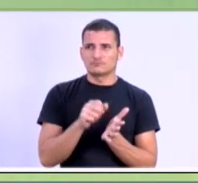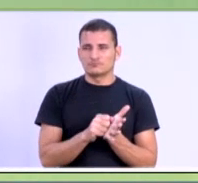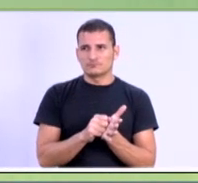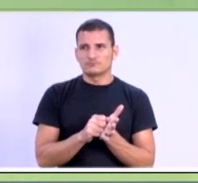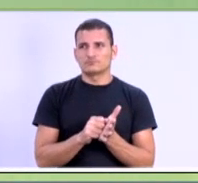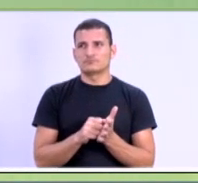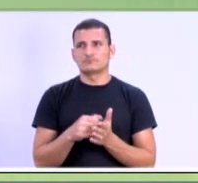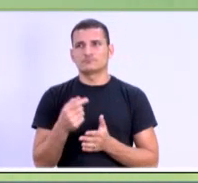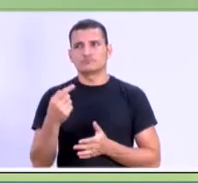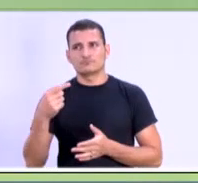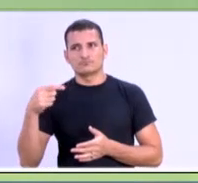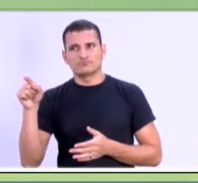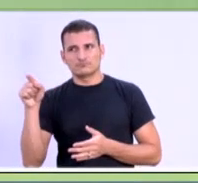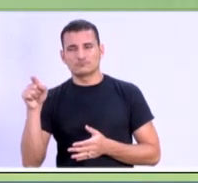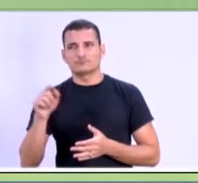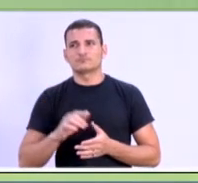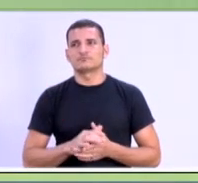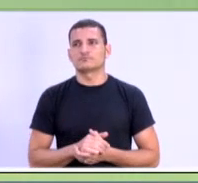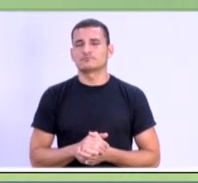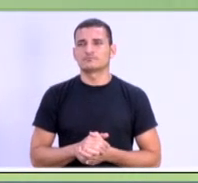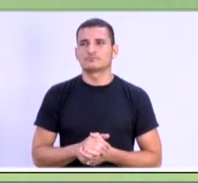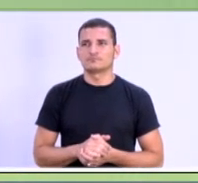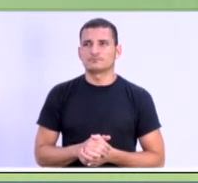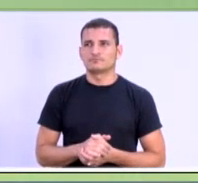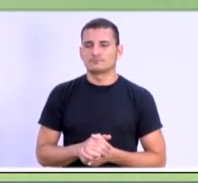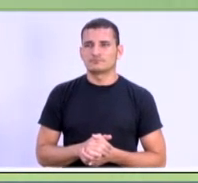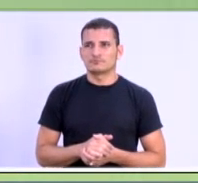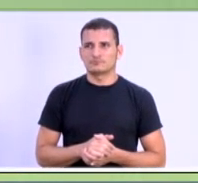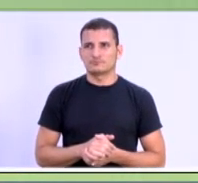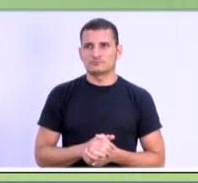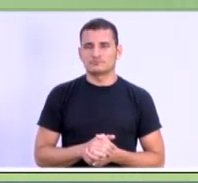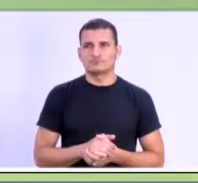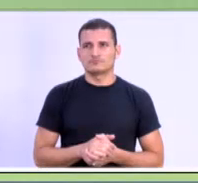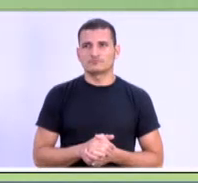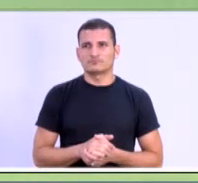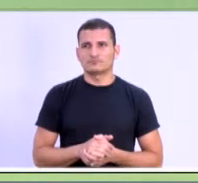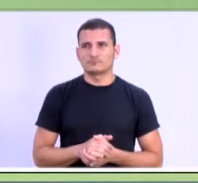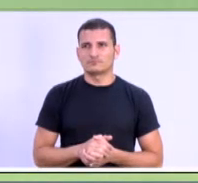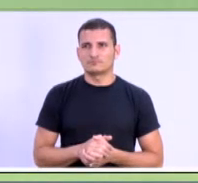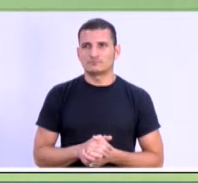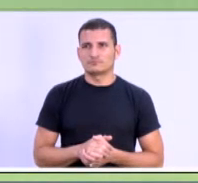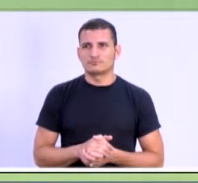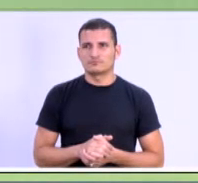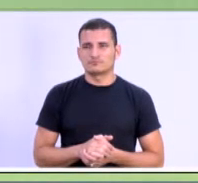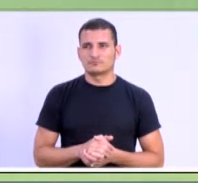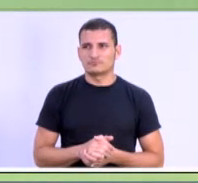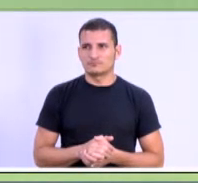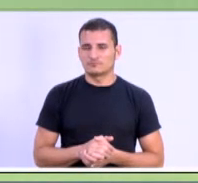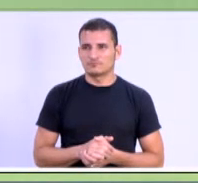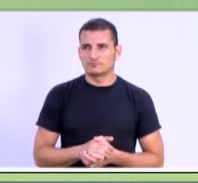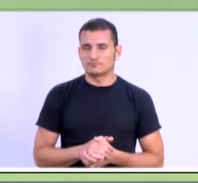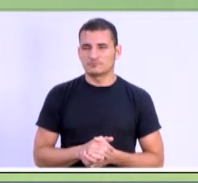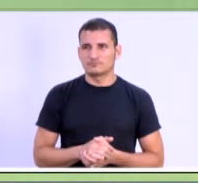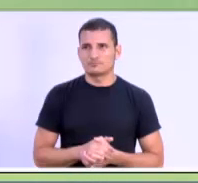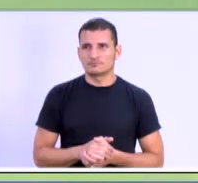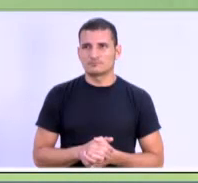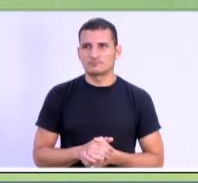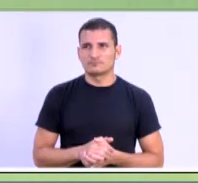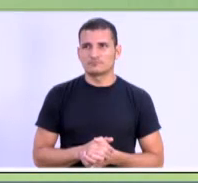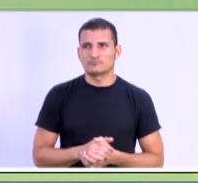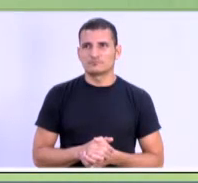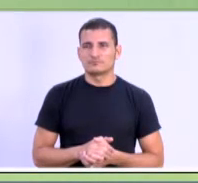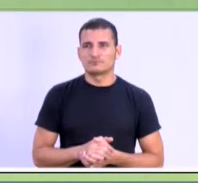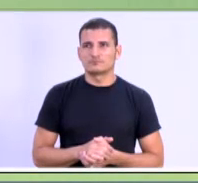matricular, sair, entre outros. Então, assim como a gente define características com algum tipo de